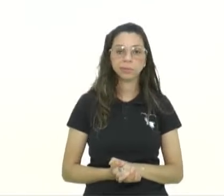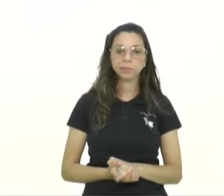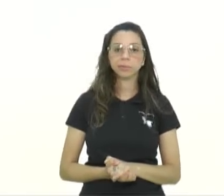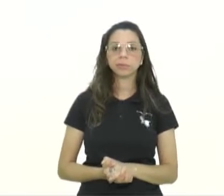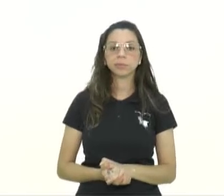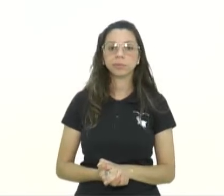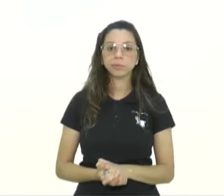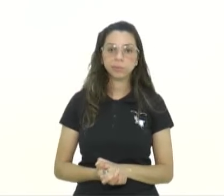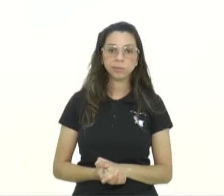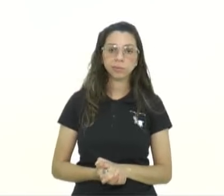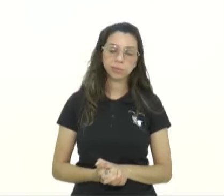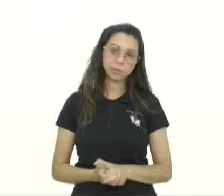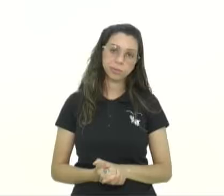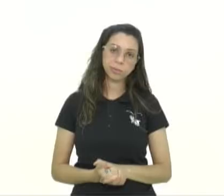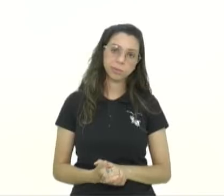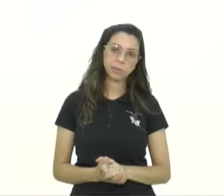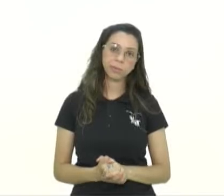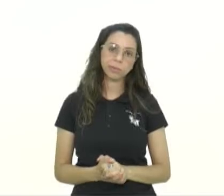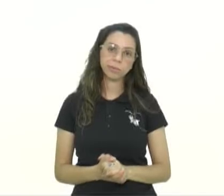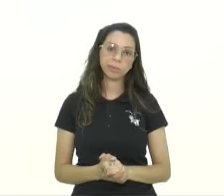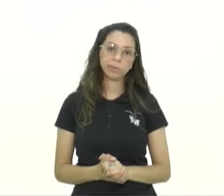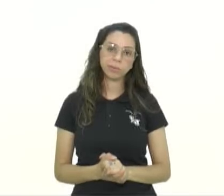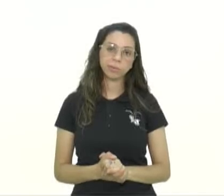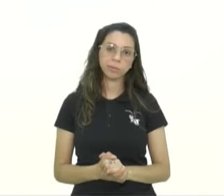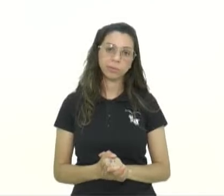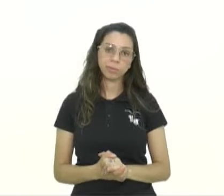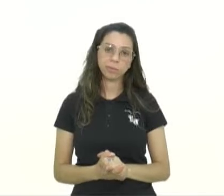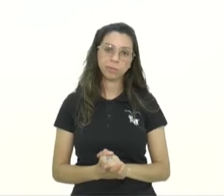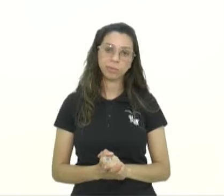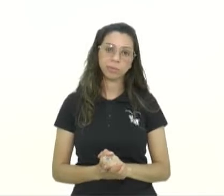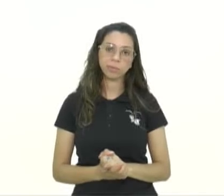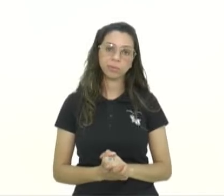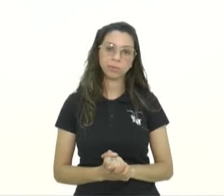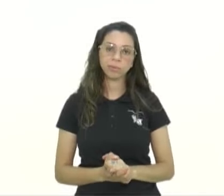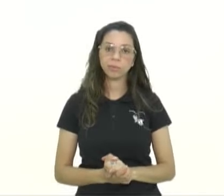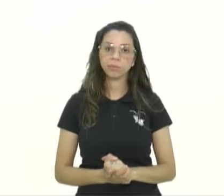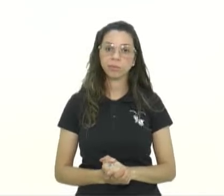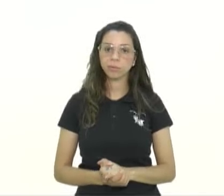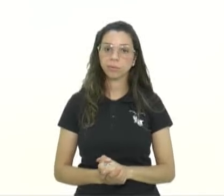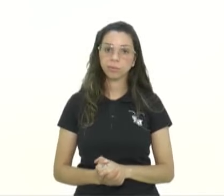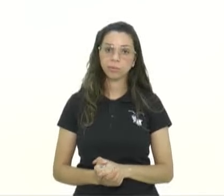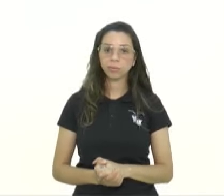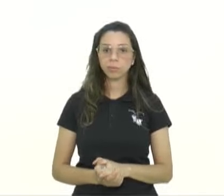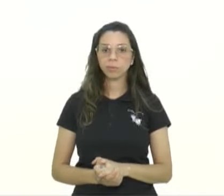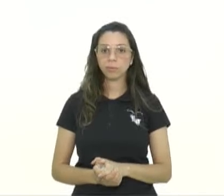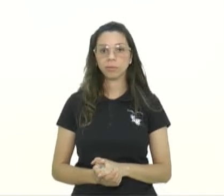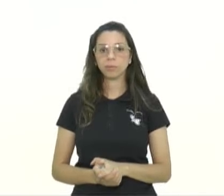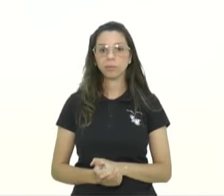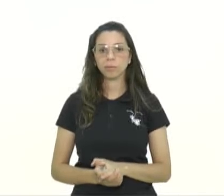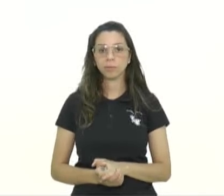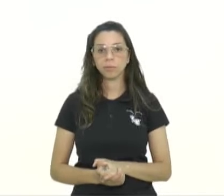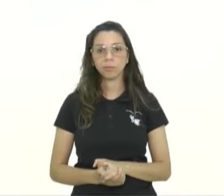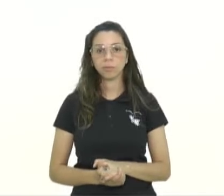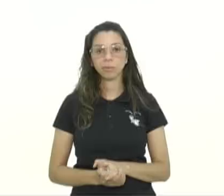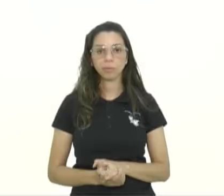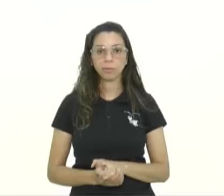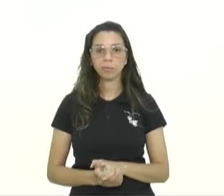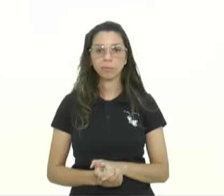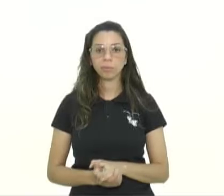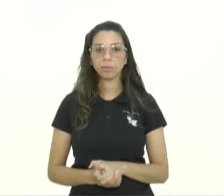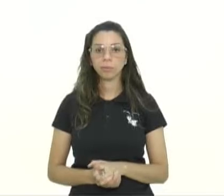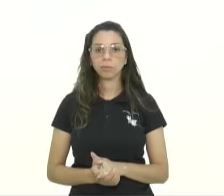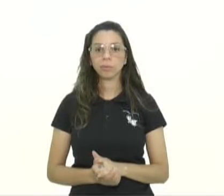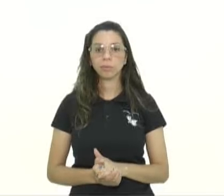Christian Leadership Conference, which promoted non-violent tactics such as the massive march